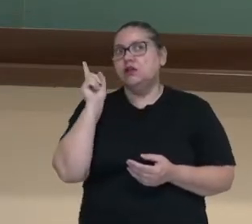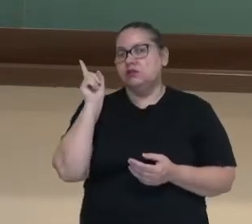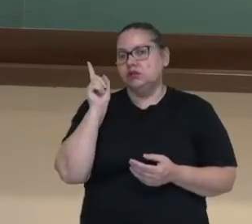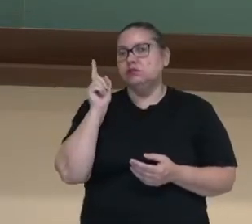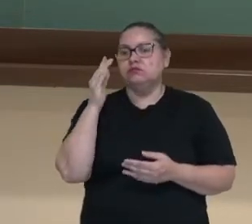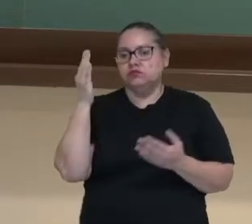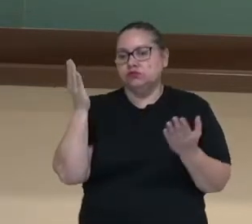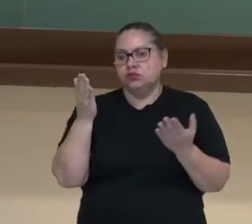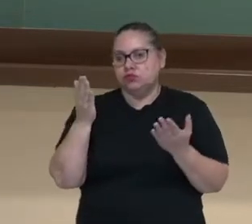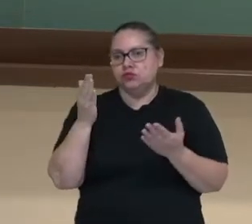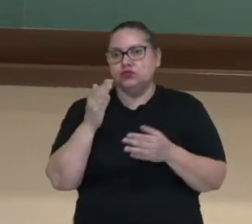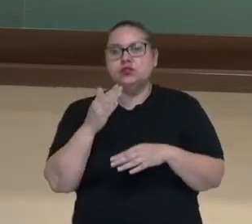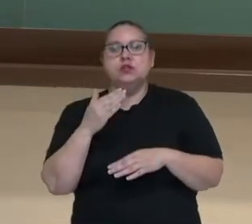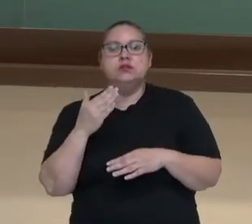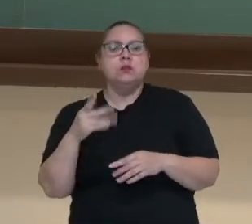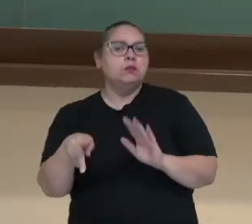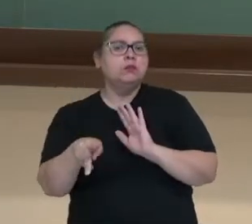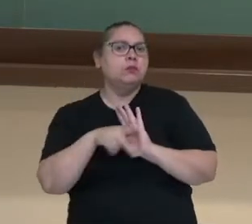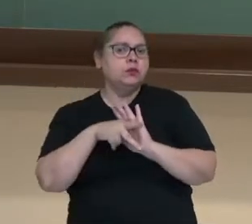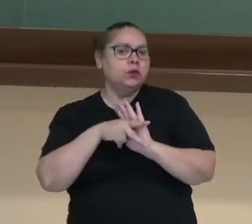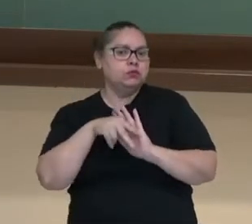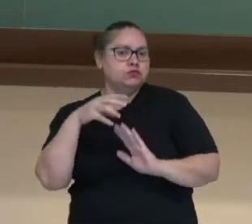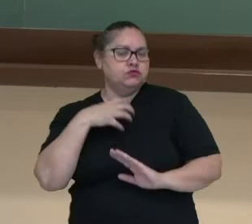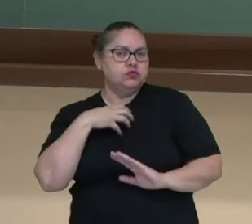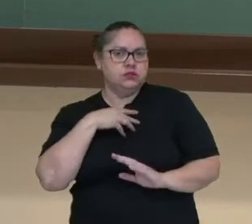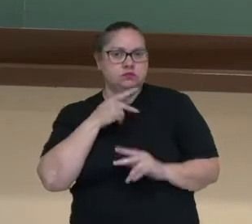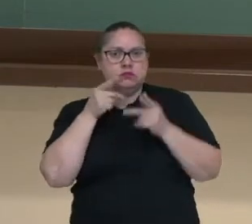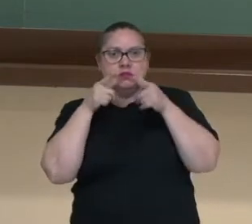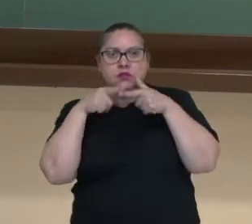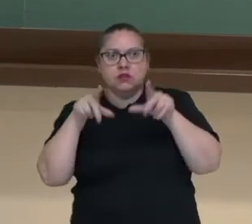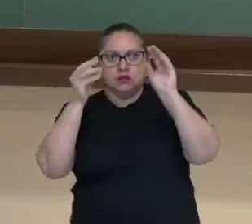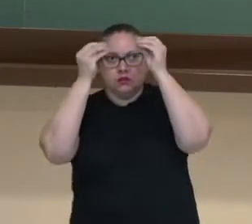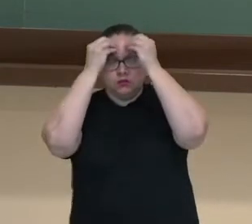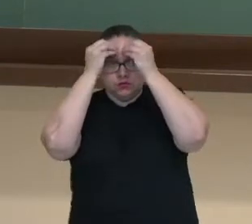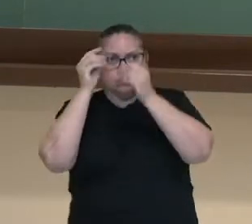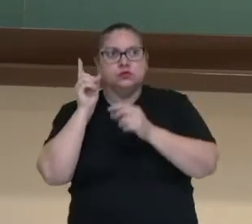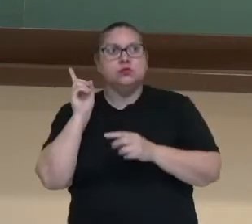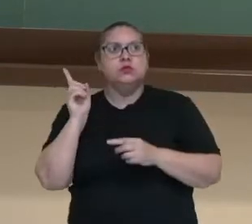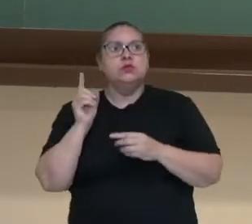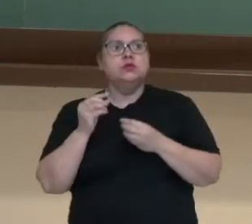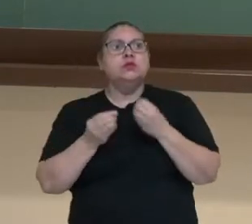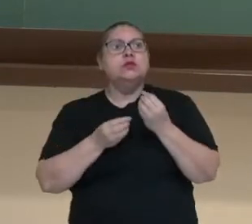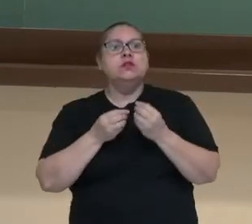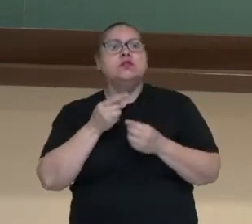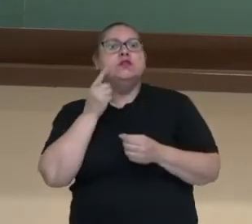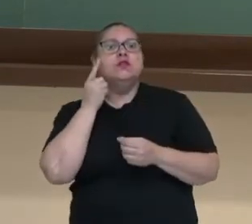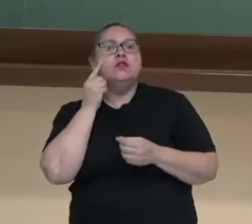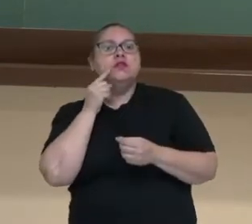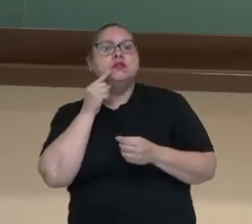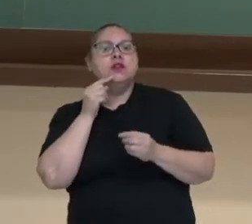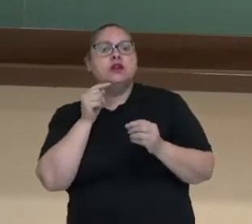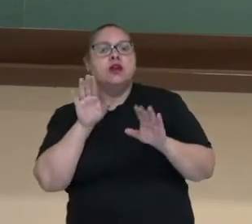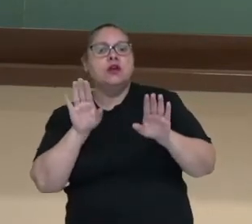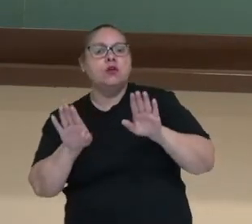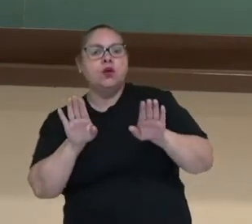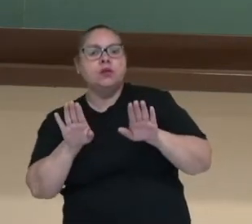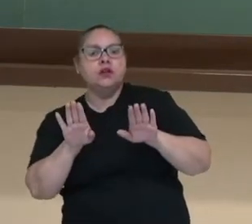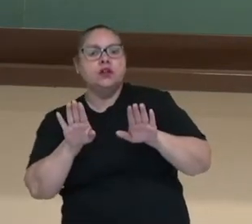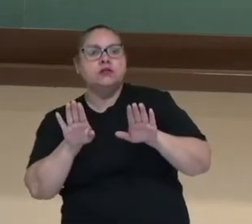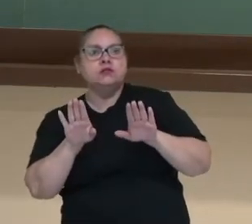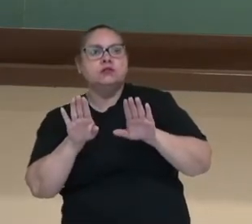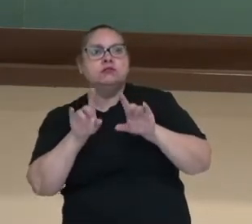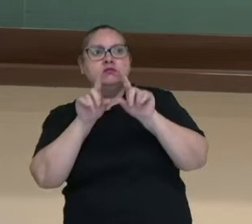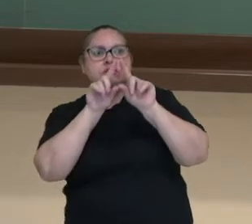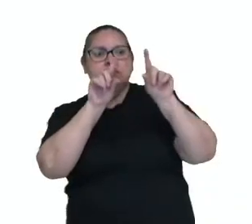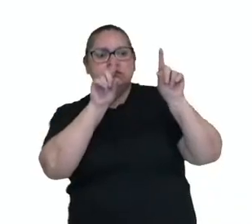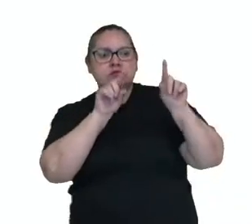modernista, tem um estilo próprio, uma linguagem. Com isso, vamos comparar agora com a